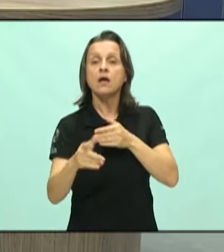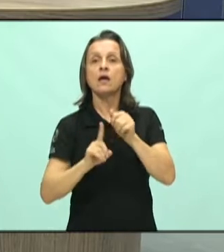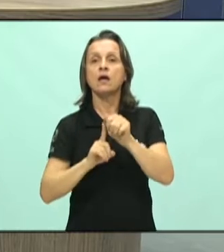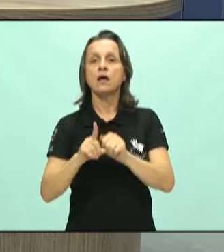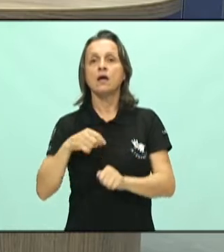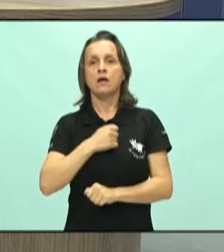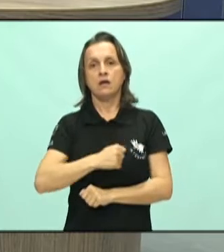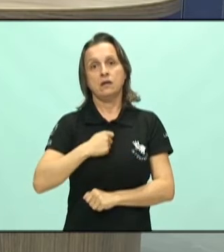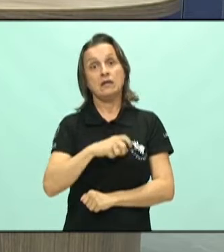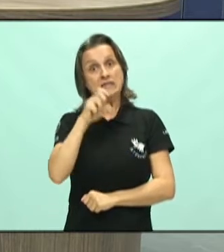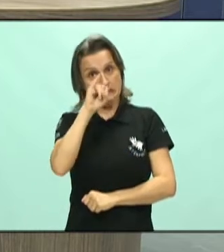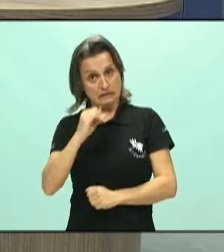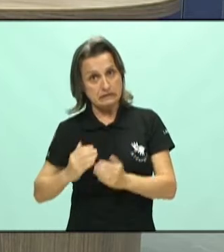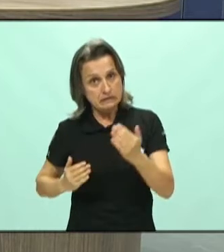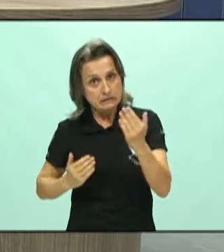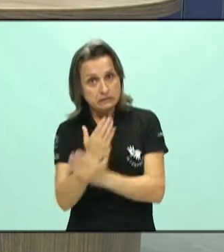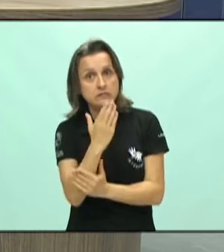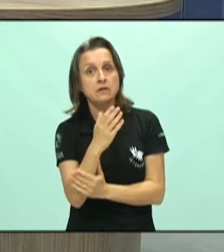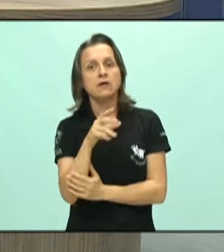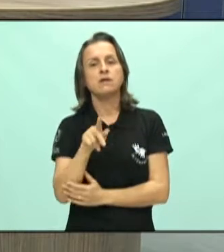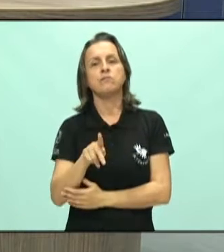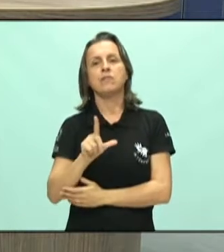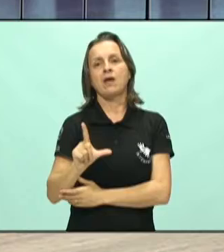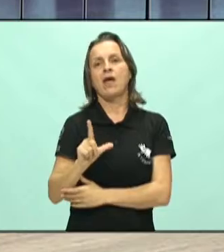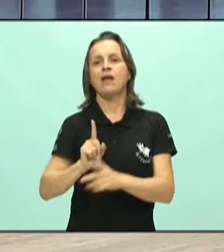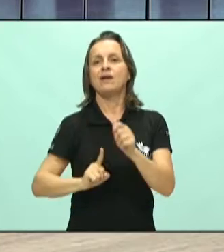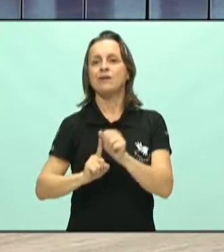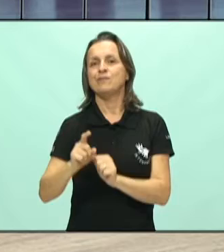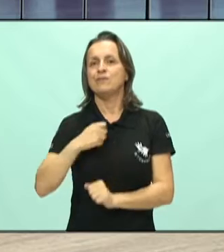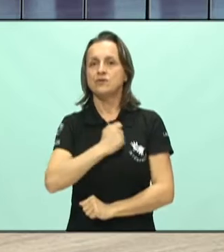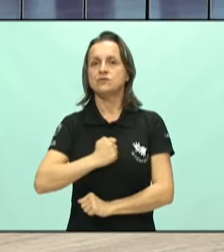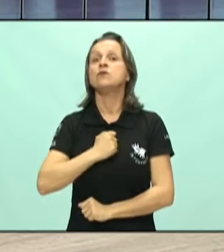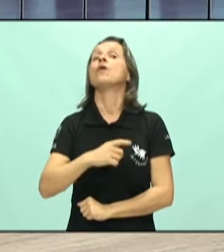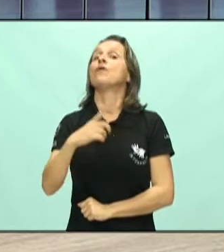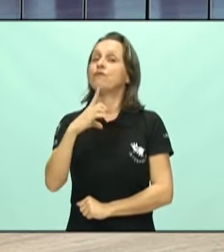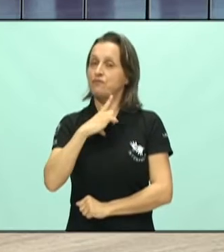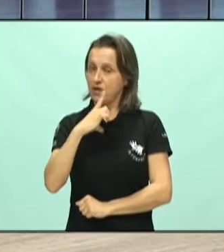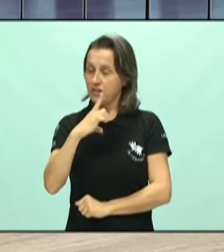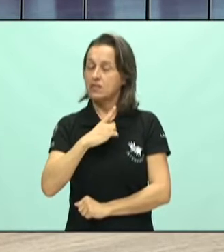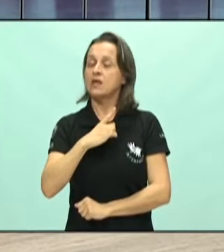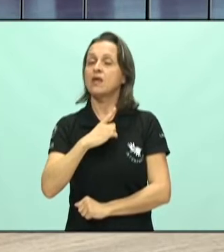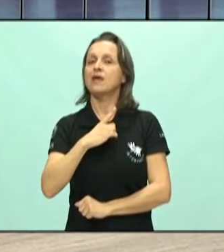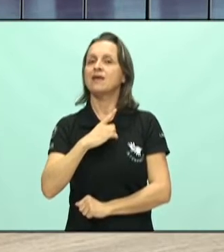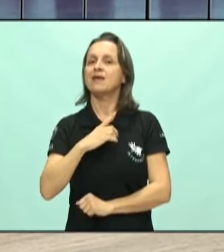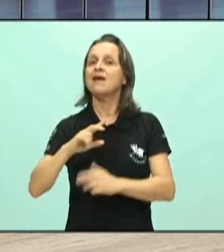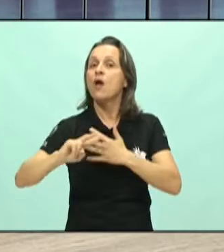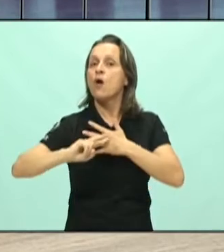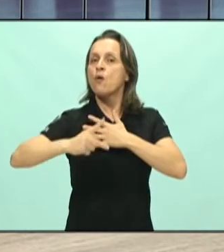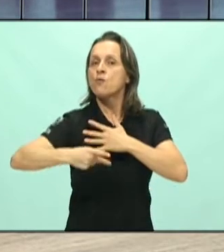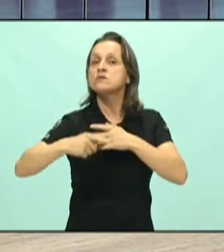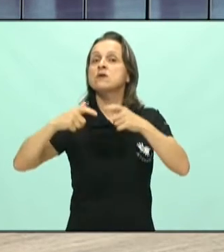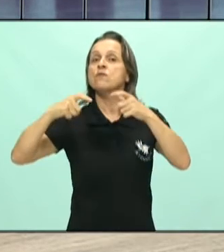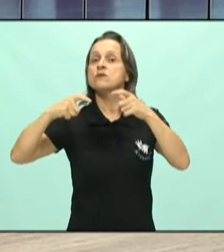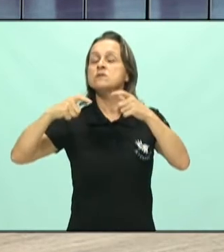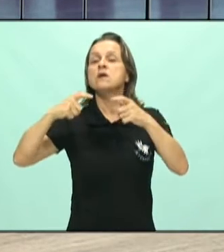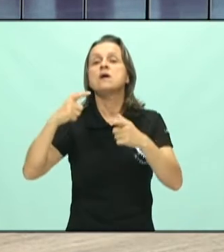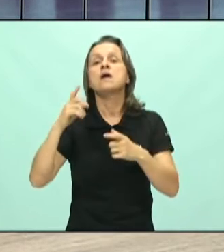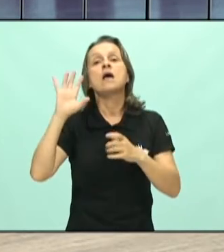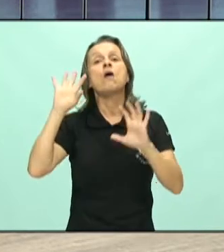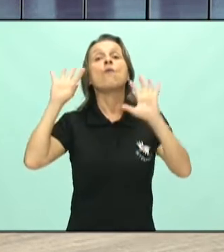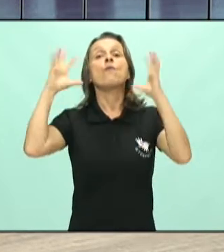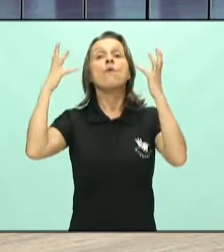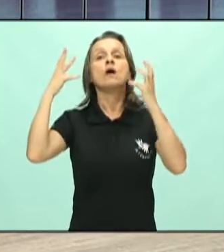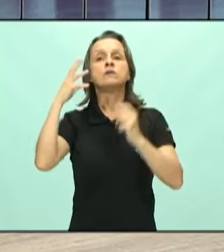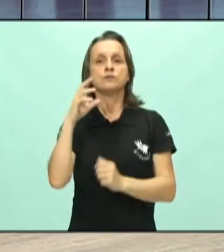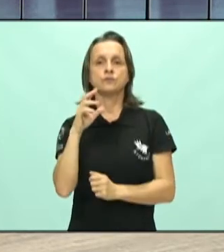certeza, se for aprovado essa PL em agosto, ela terá seus efeitos em setembro apenas. Então, se nós tivermos